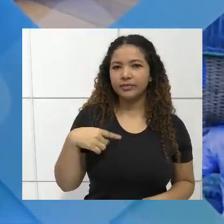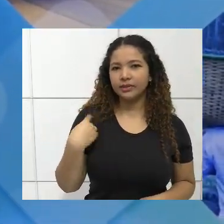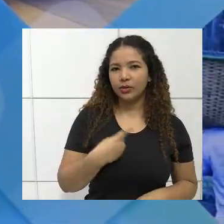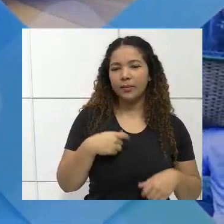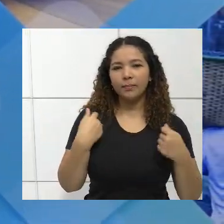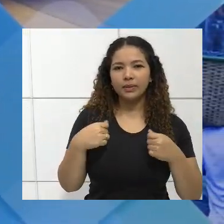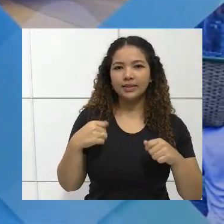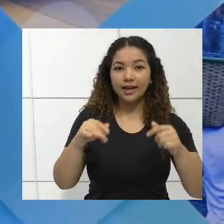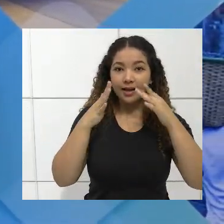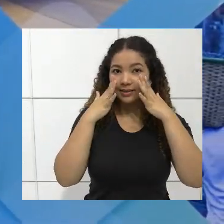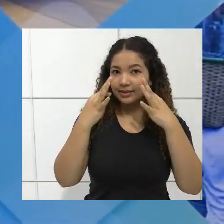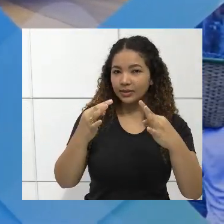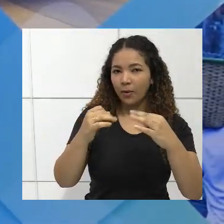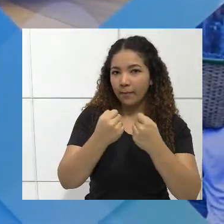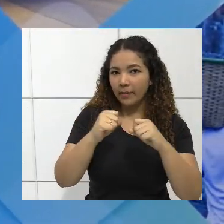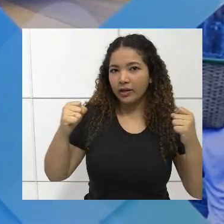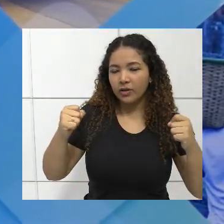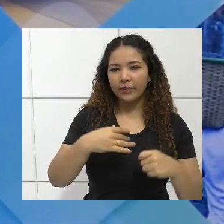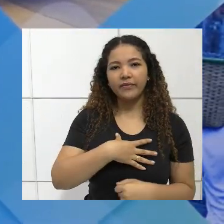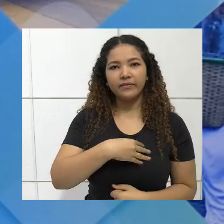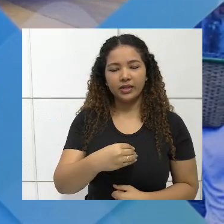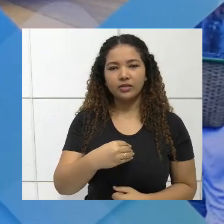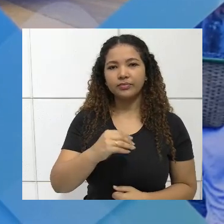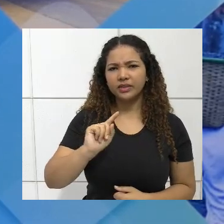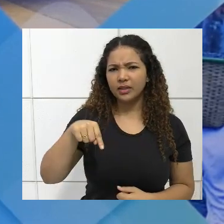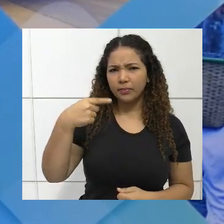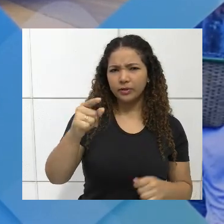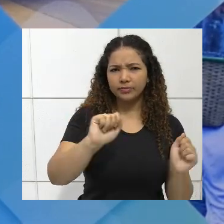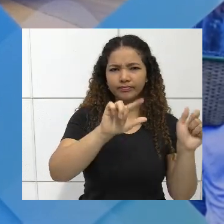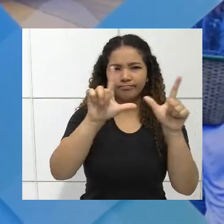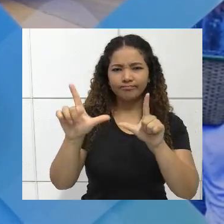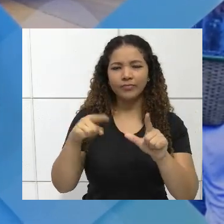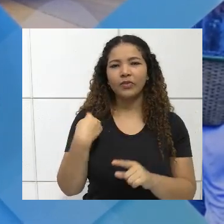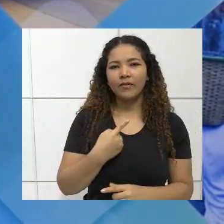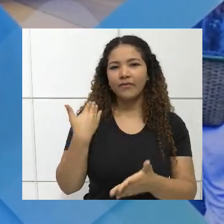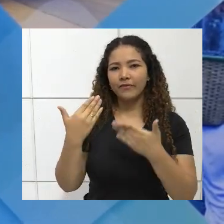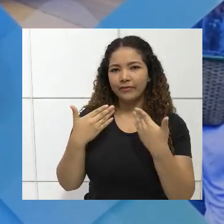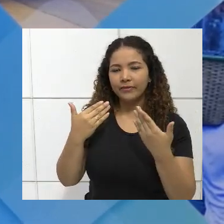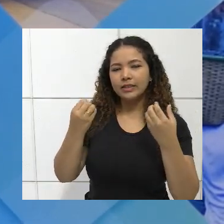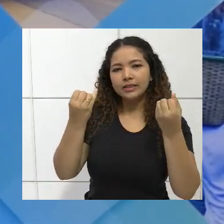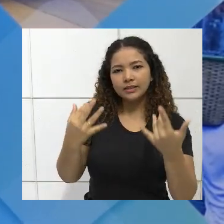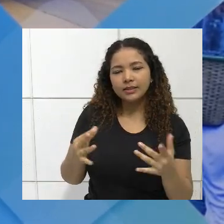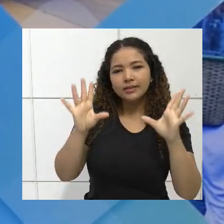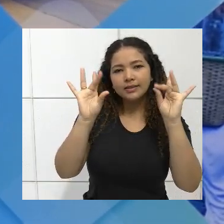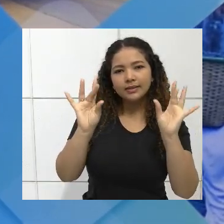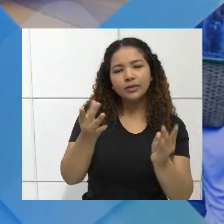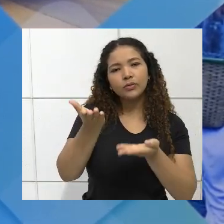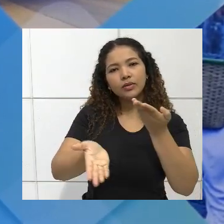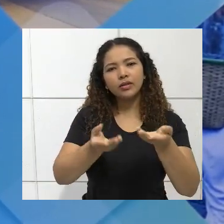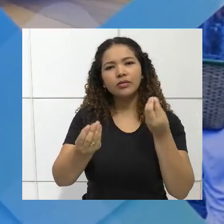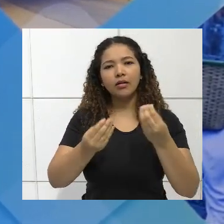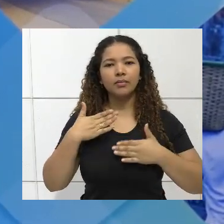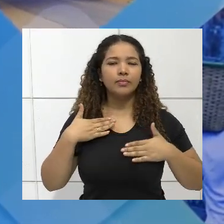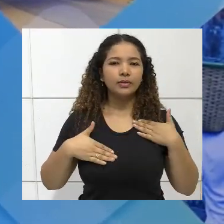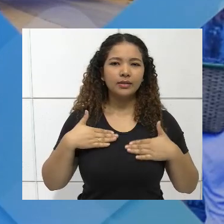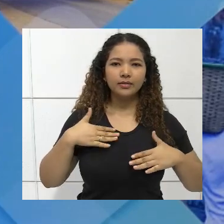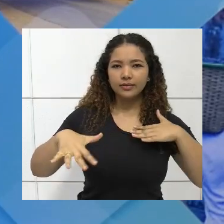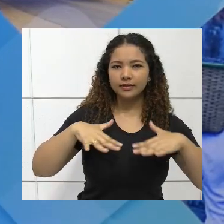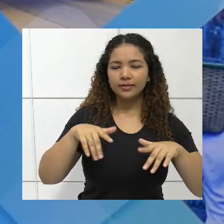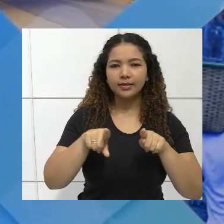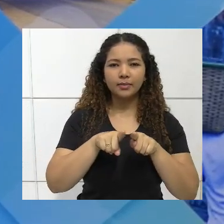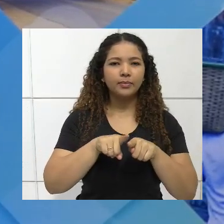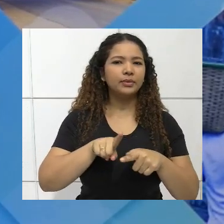atenção maior para os nossos filhos, tá bom? E na próxima matéria com a psicóloga a gente vai estar abordando todo esse cuidado, comportamento, enfim. Como